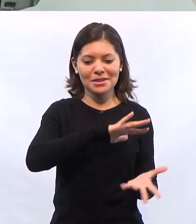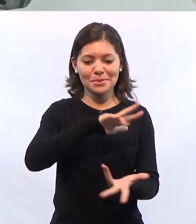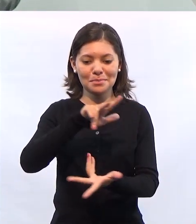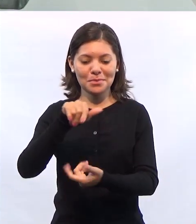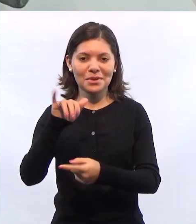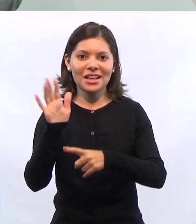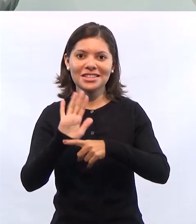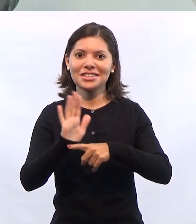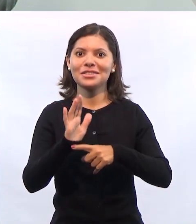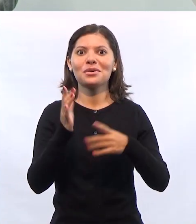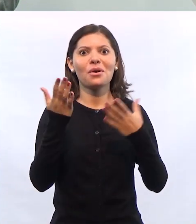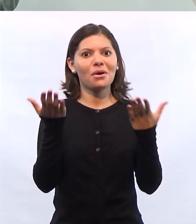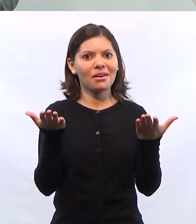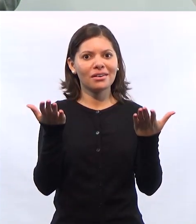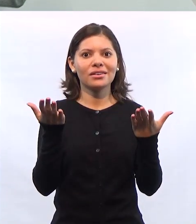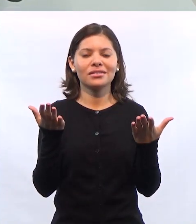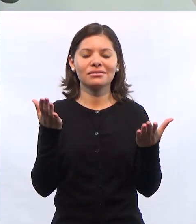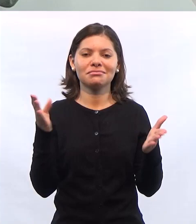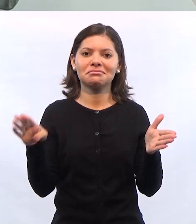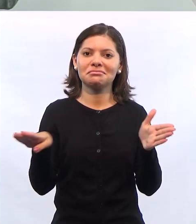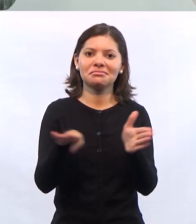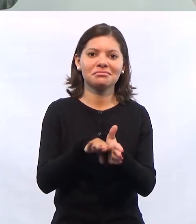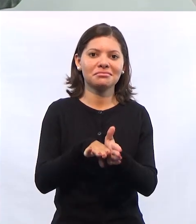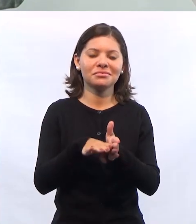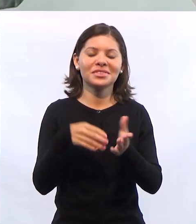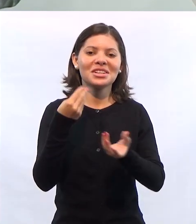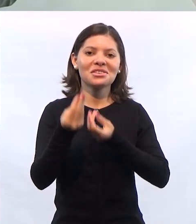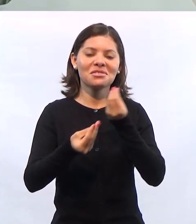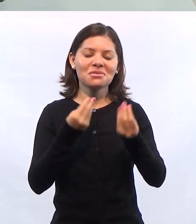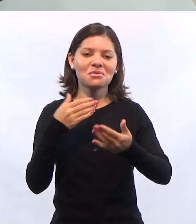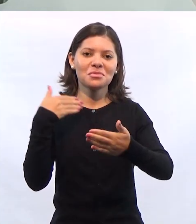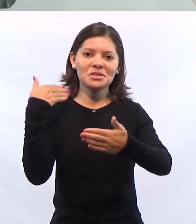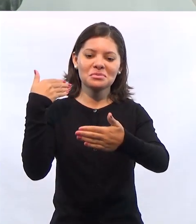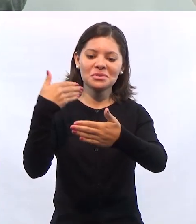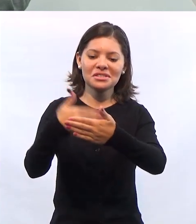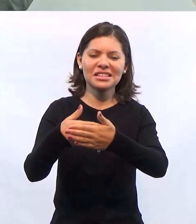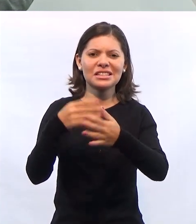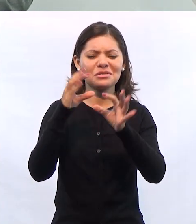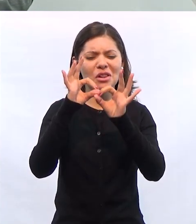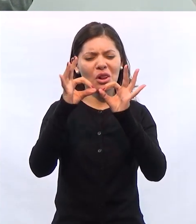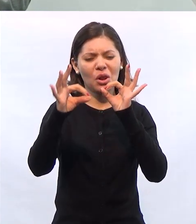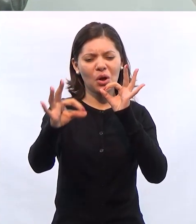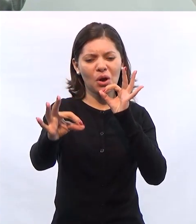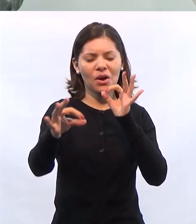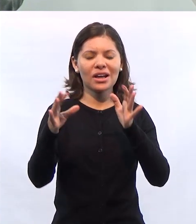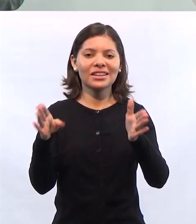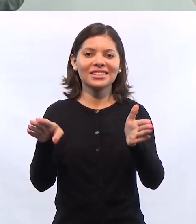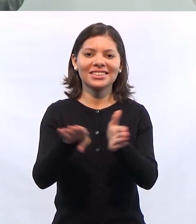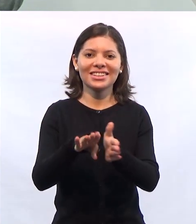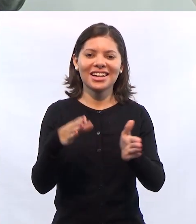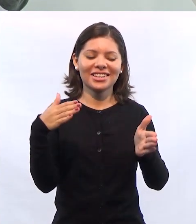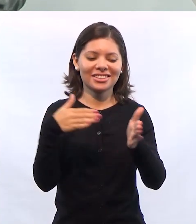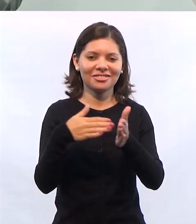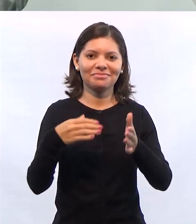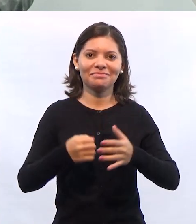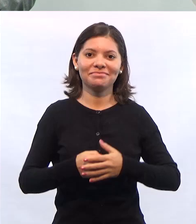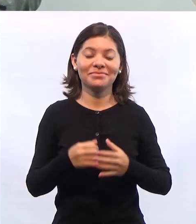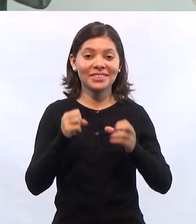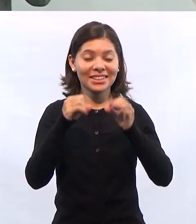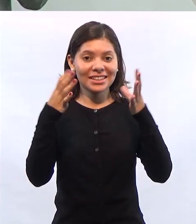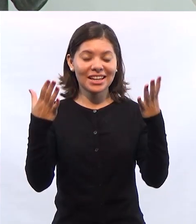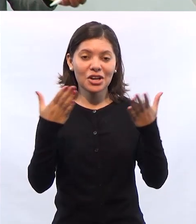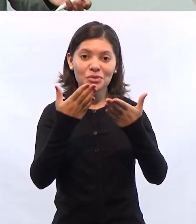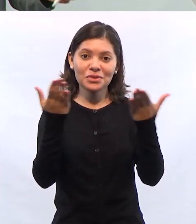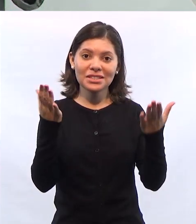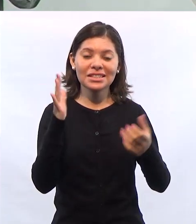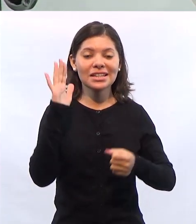tá assistindo Olha onde nós chegamos Olha como esse processo foi longo até chegar até aqui e é claro como você